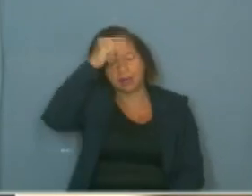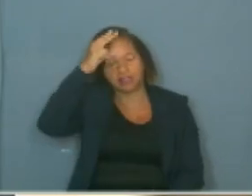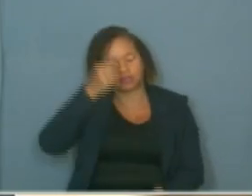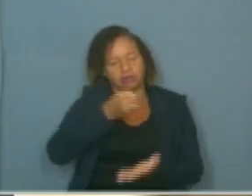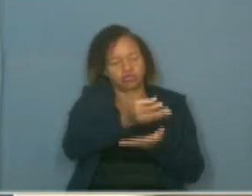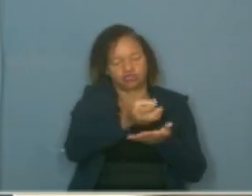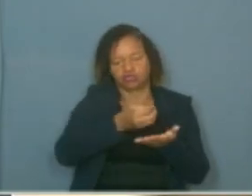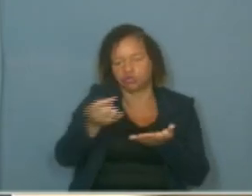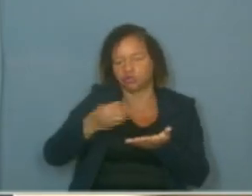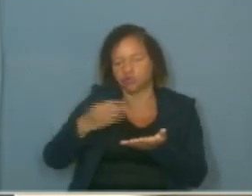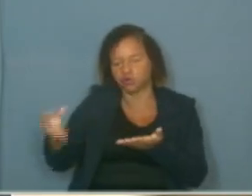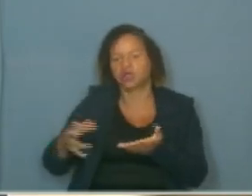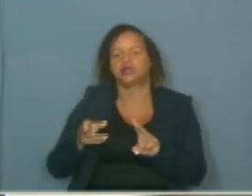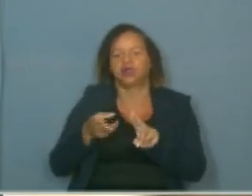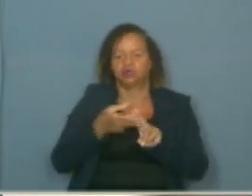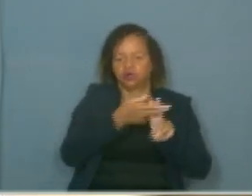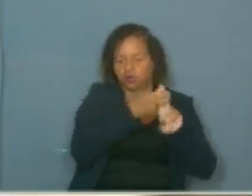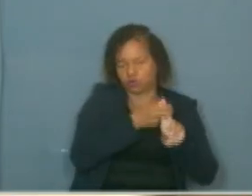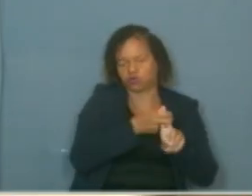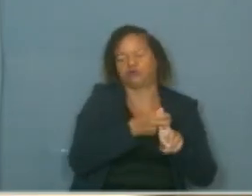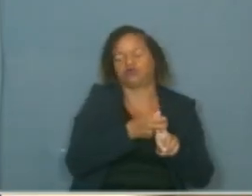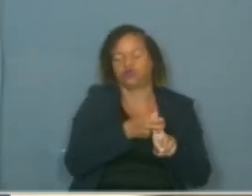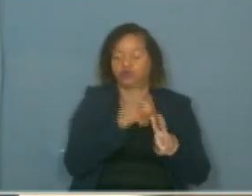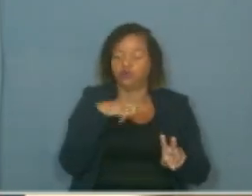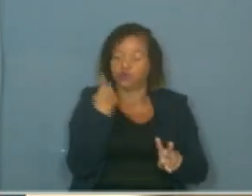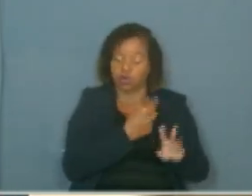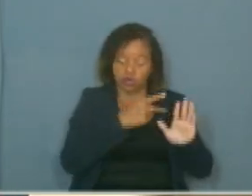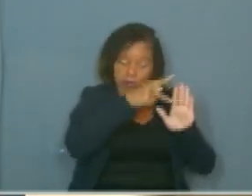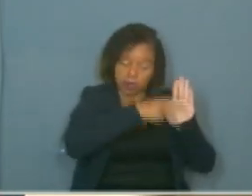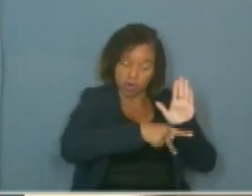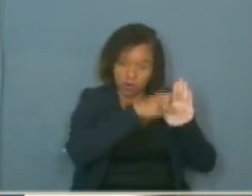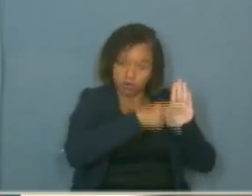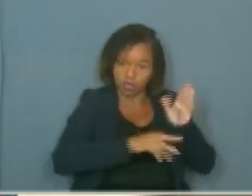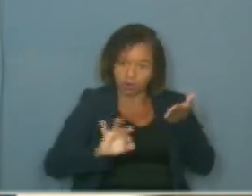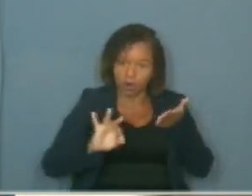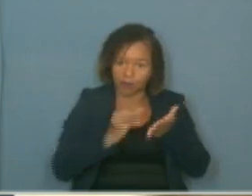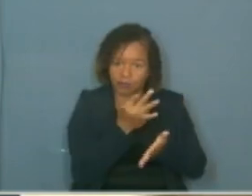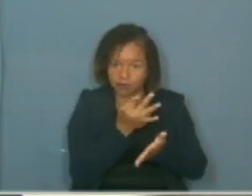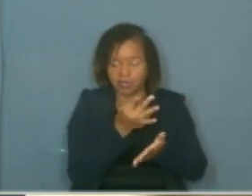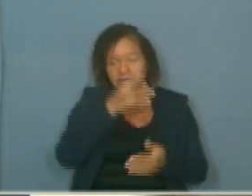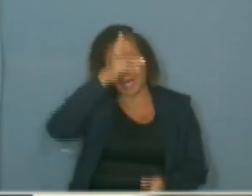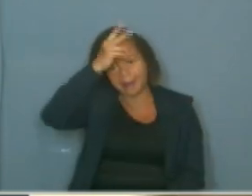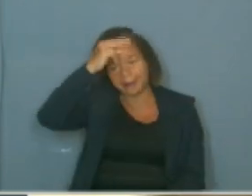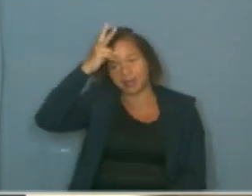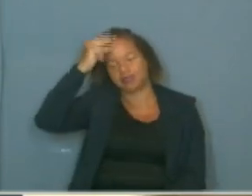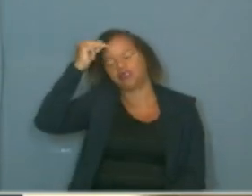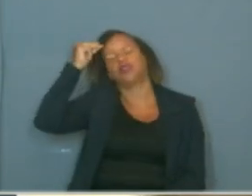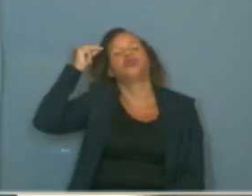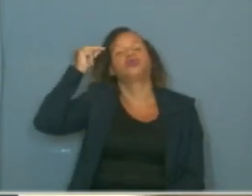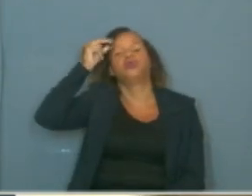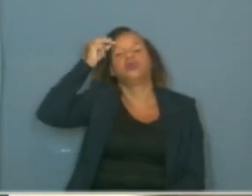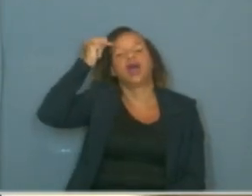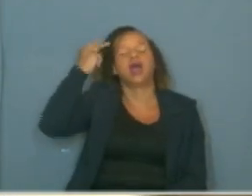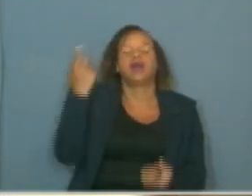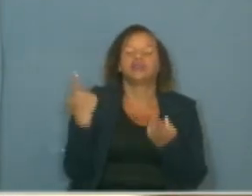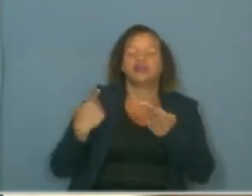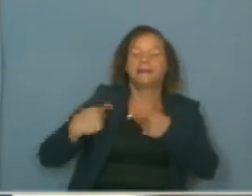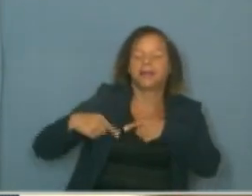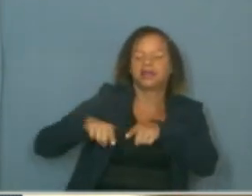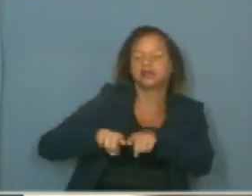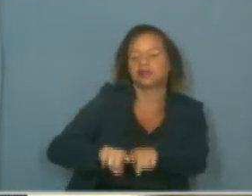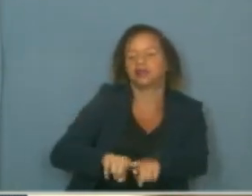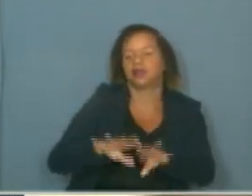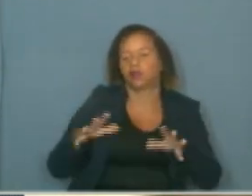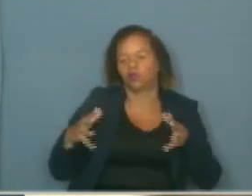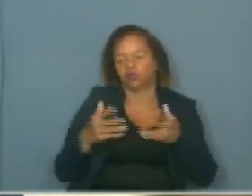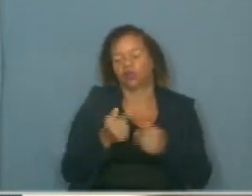distribuir esses remédios na rede do SUS. O nosso projeto autoriza a prefeitura a fazer parcerias com